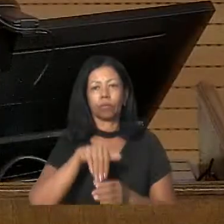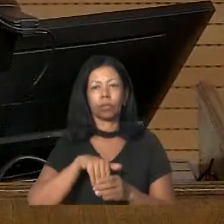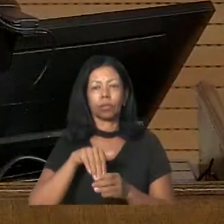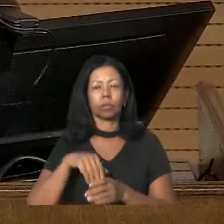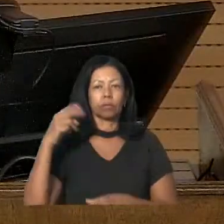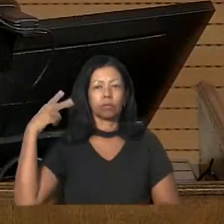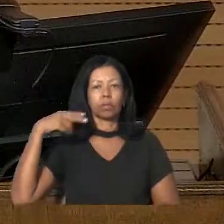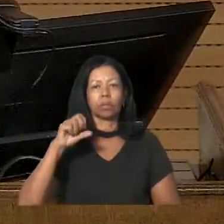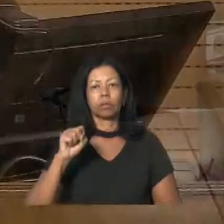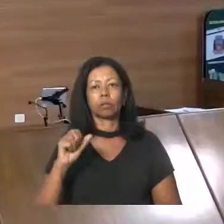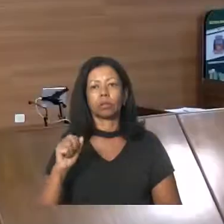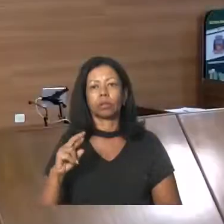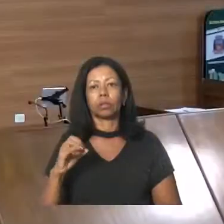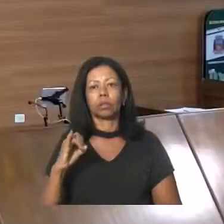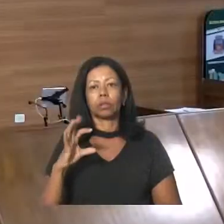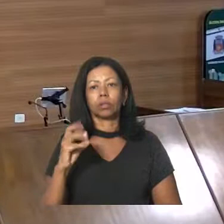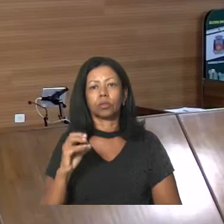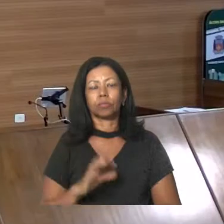palavra, vereador Sérgio.